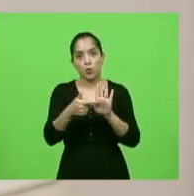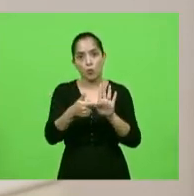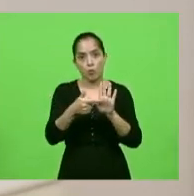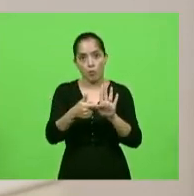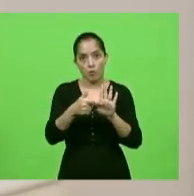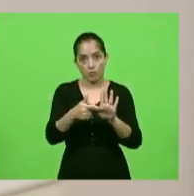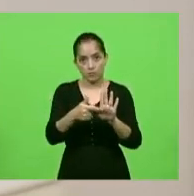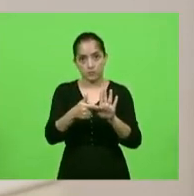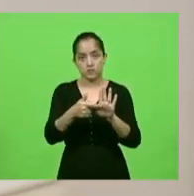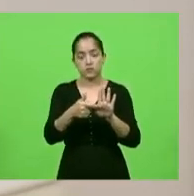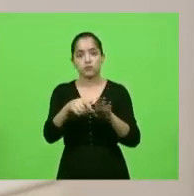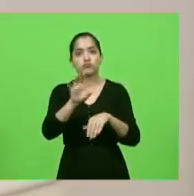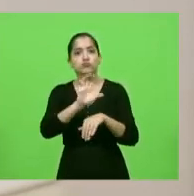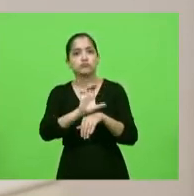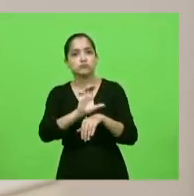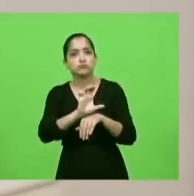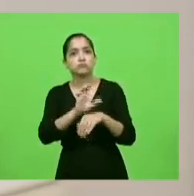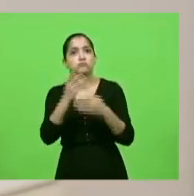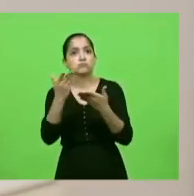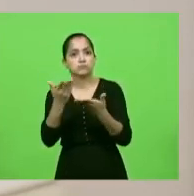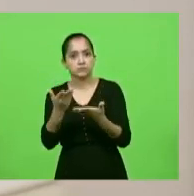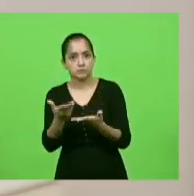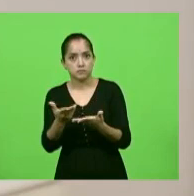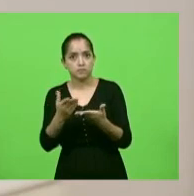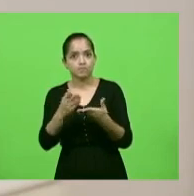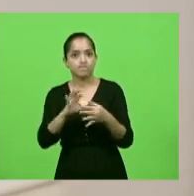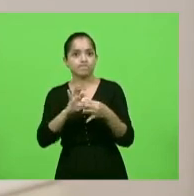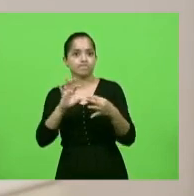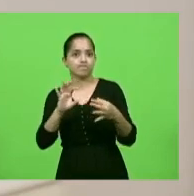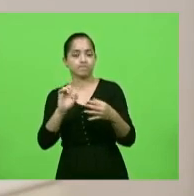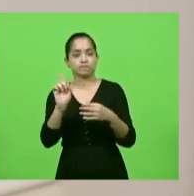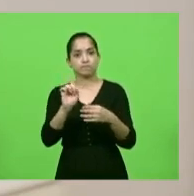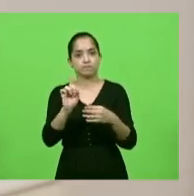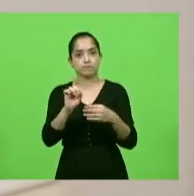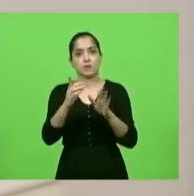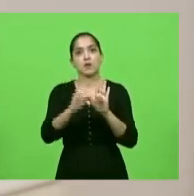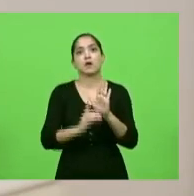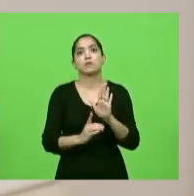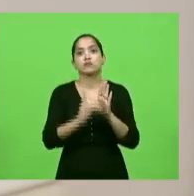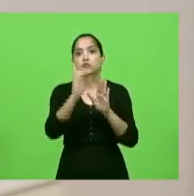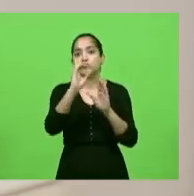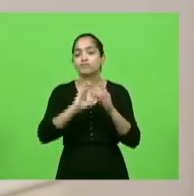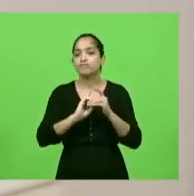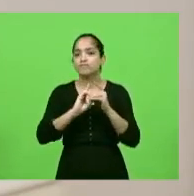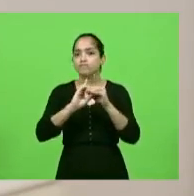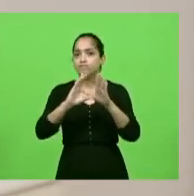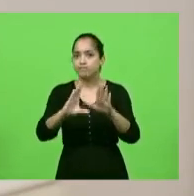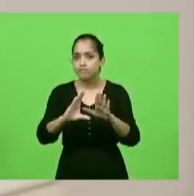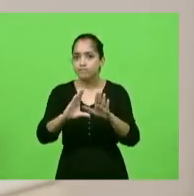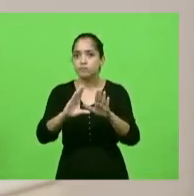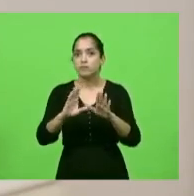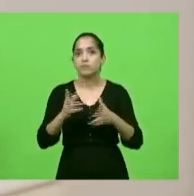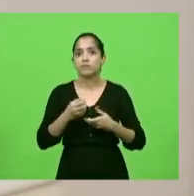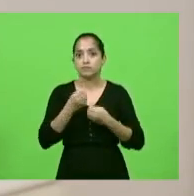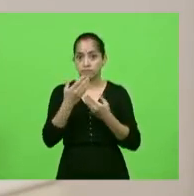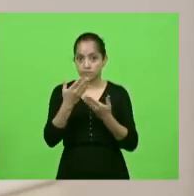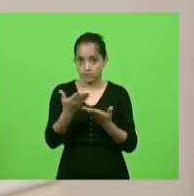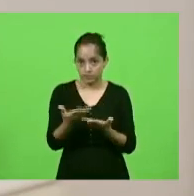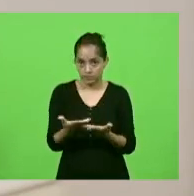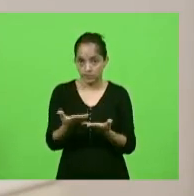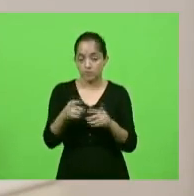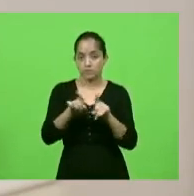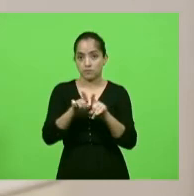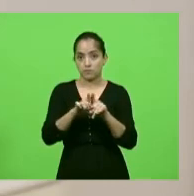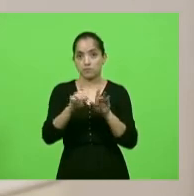de Estado de Direito é indissociável do conceito de Estado Democrático, o que faz com que a expressão Estado Democrático de